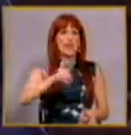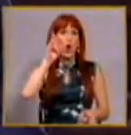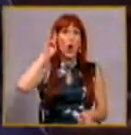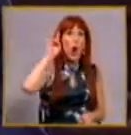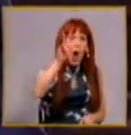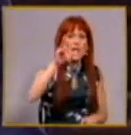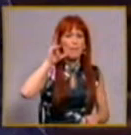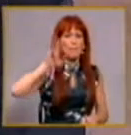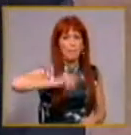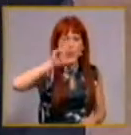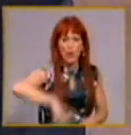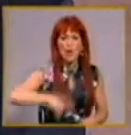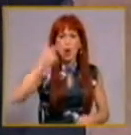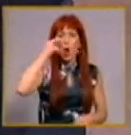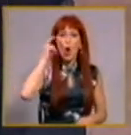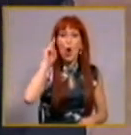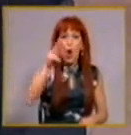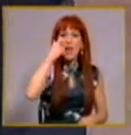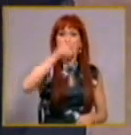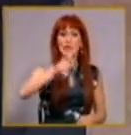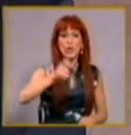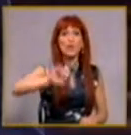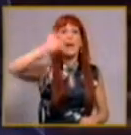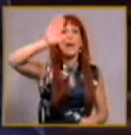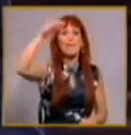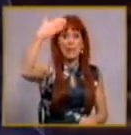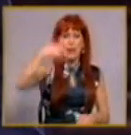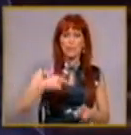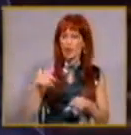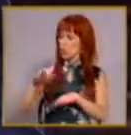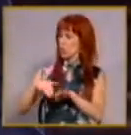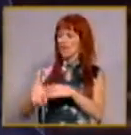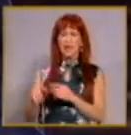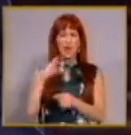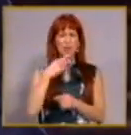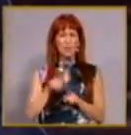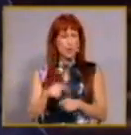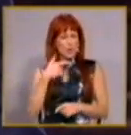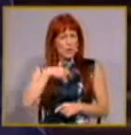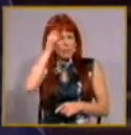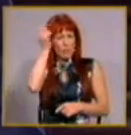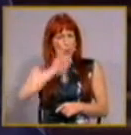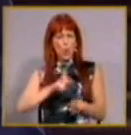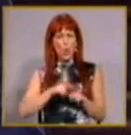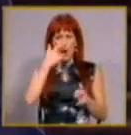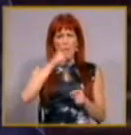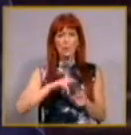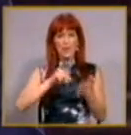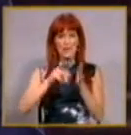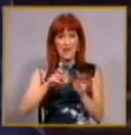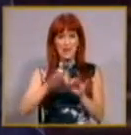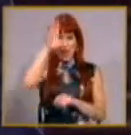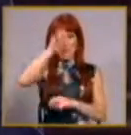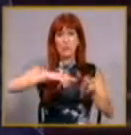olhar para o país e olhar para as pessoas em primeiro lugar. Porque isto que está a ser feito neste momento é absolutamente inumano. Técnicos como o Ministro das Finanças,